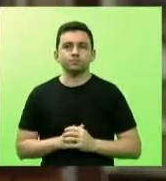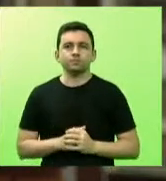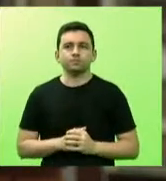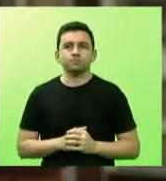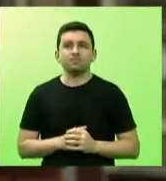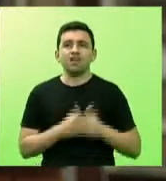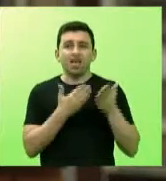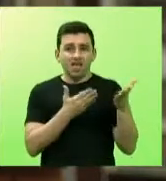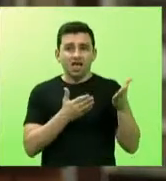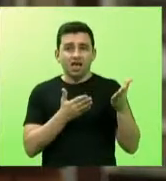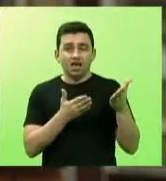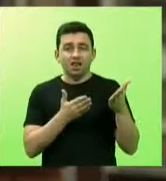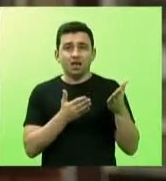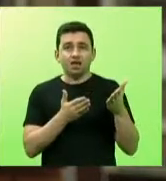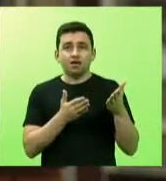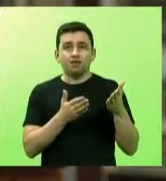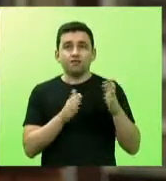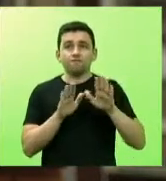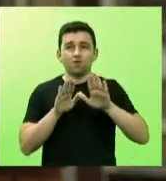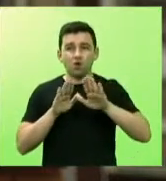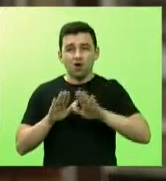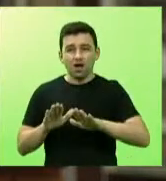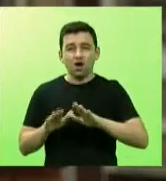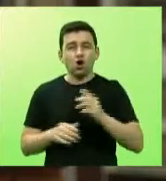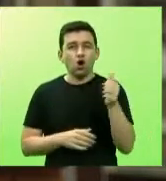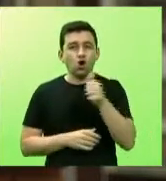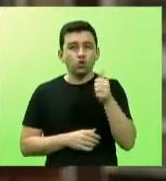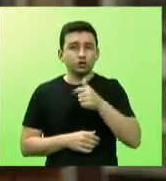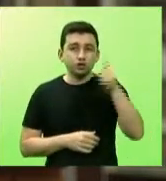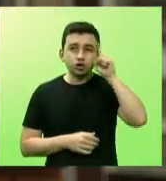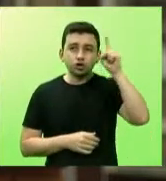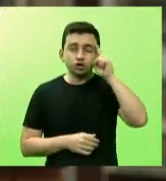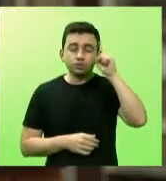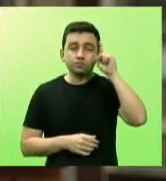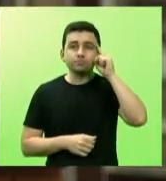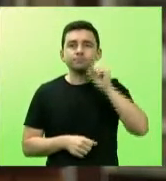E ela ficou 11 dias ali.